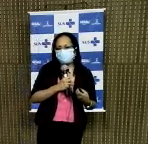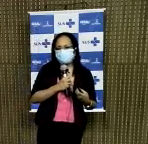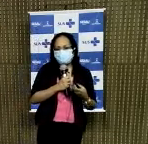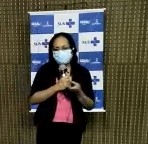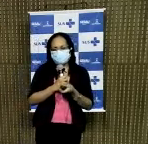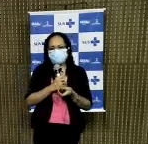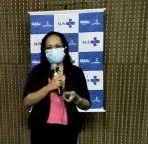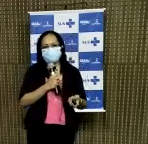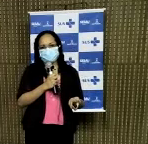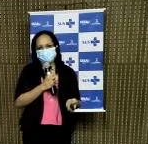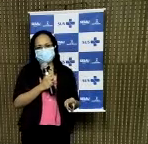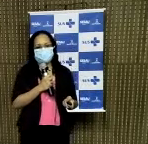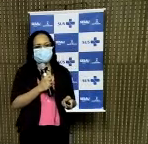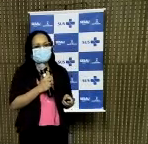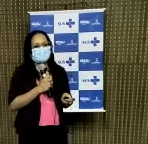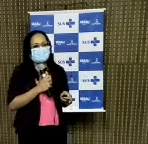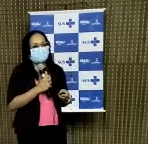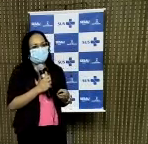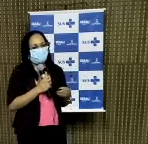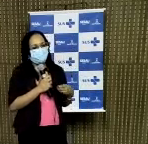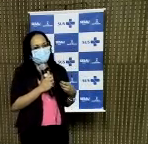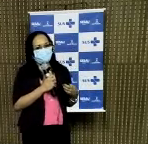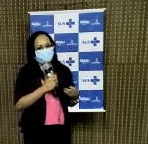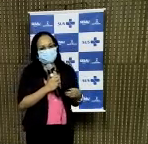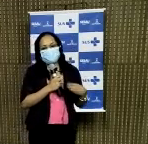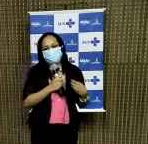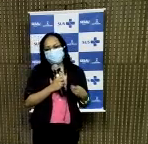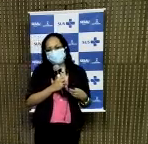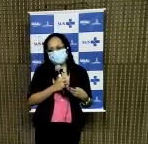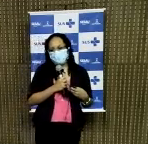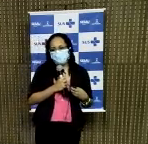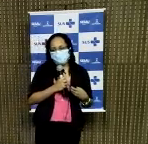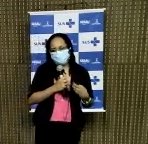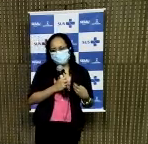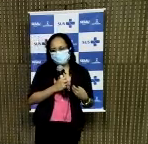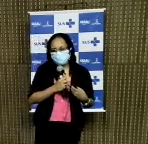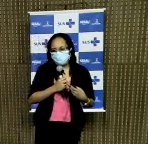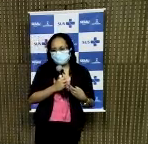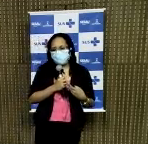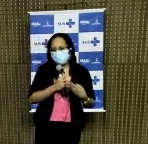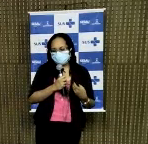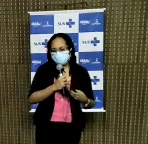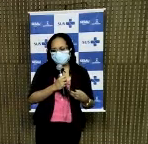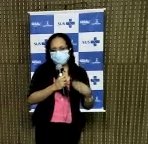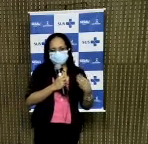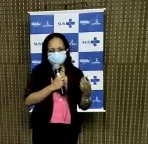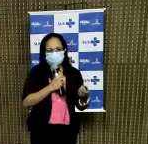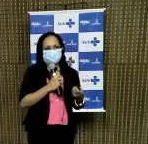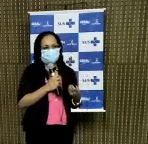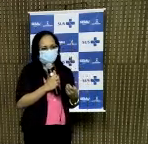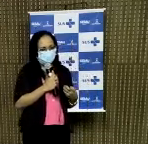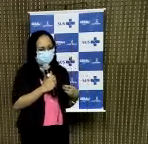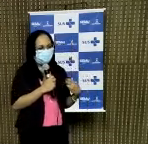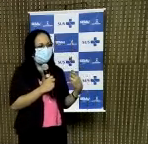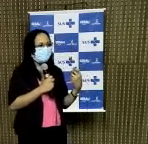nossa unidade, principalmente nessa faixa etária, né? Que geralmente trabalha, tem dificuldade de faltar no serviço, mas ainda assim a gente tenta